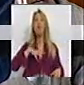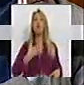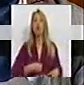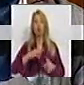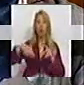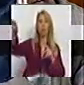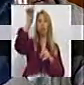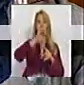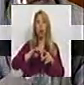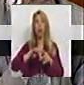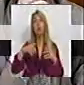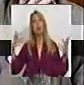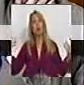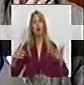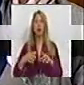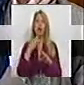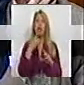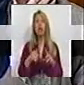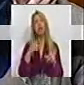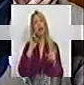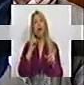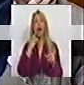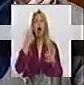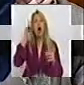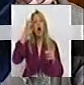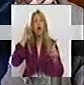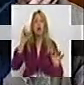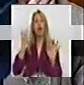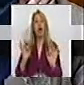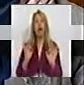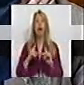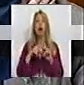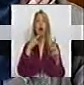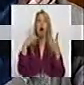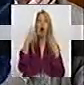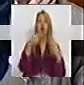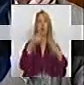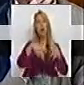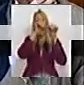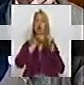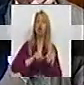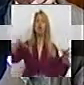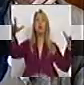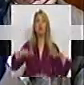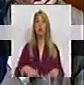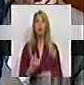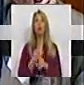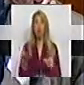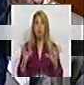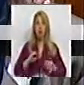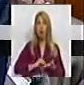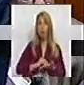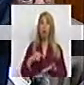austeridade expansionista. Porque quanto mais empobrecêssemos, mais